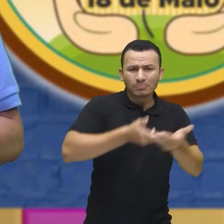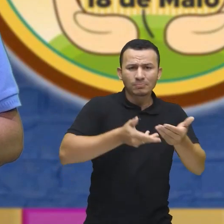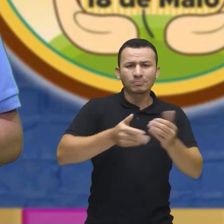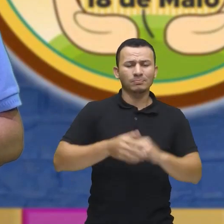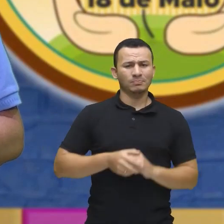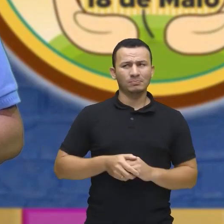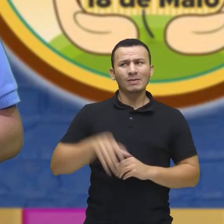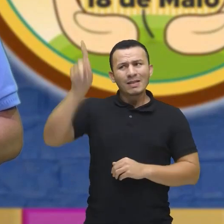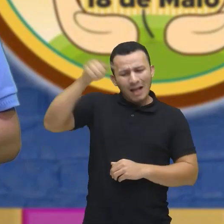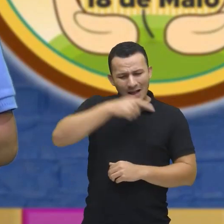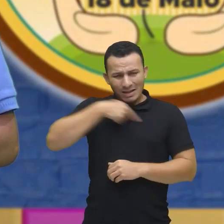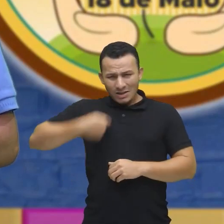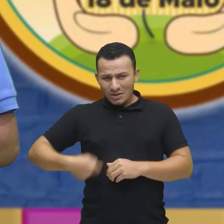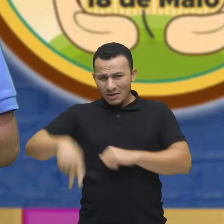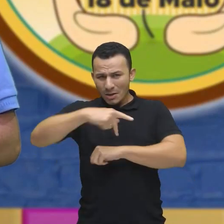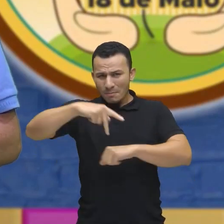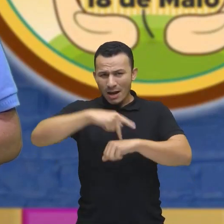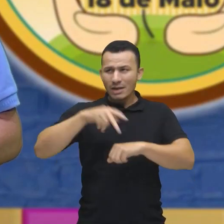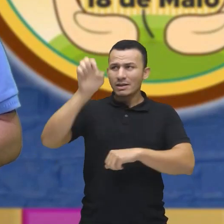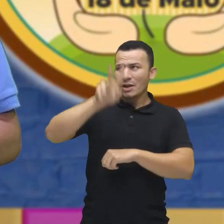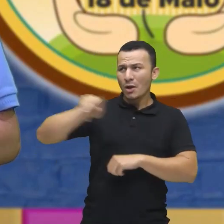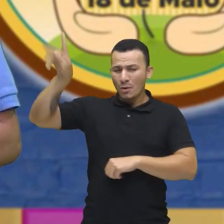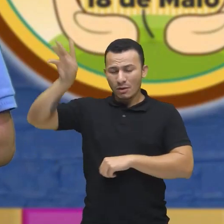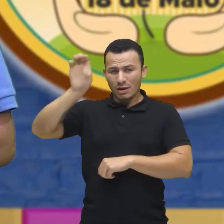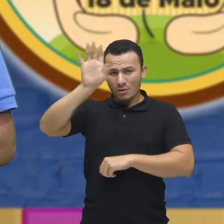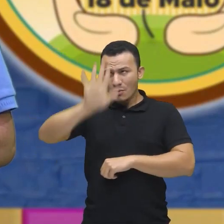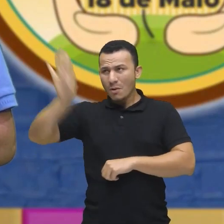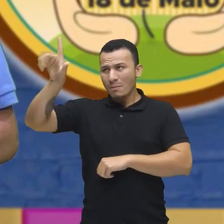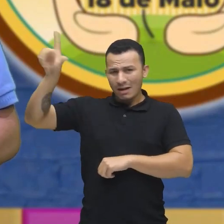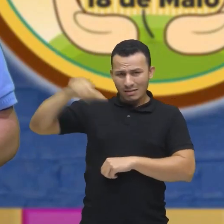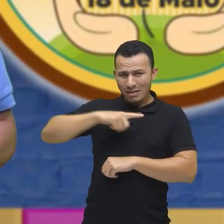China, vai ser lá na Europa que vão valorizar? Vão.